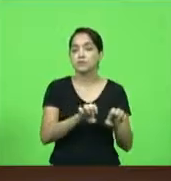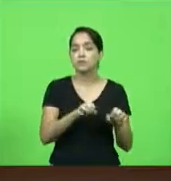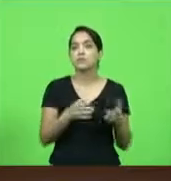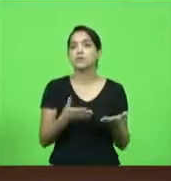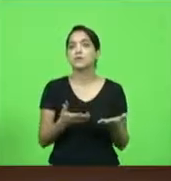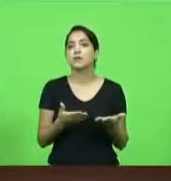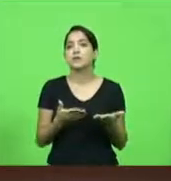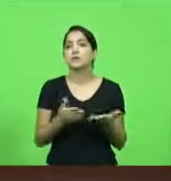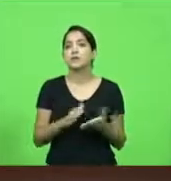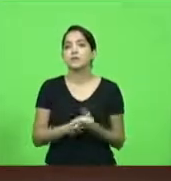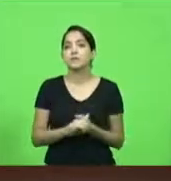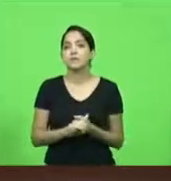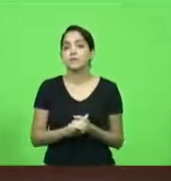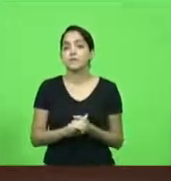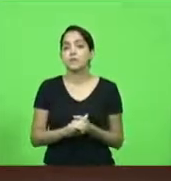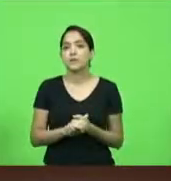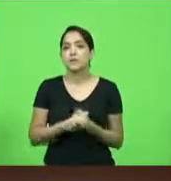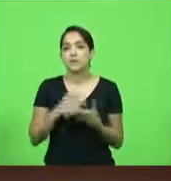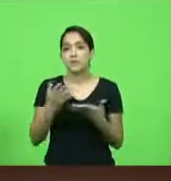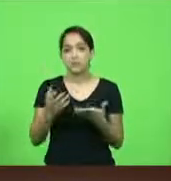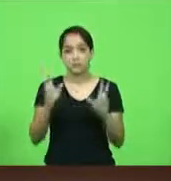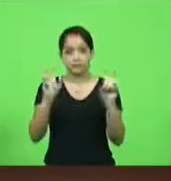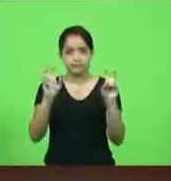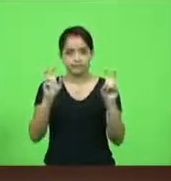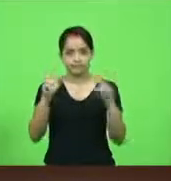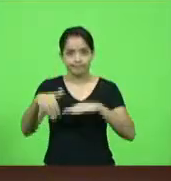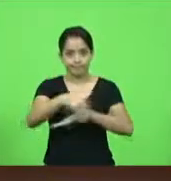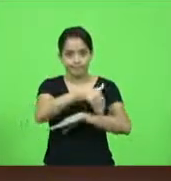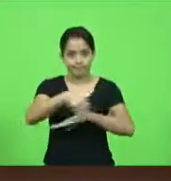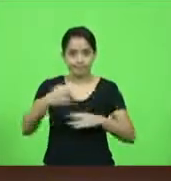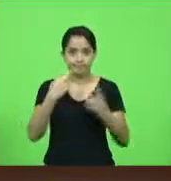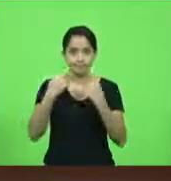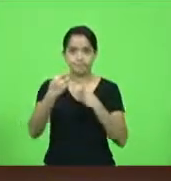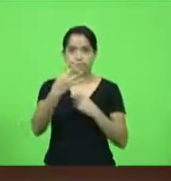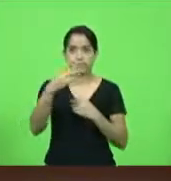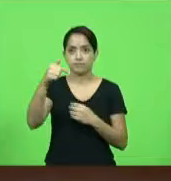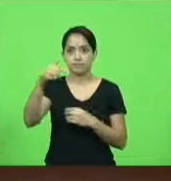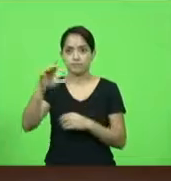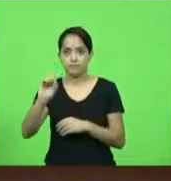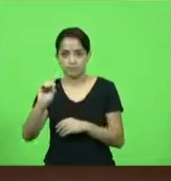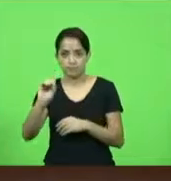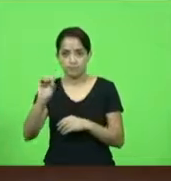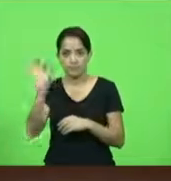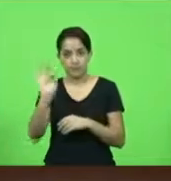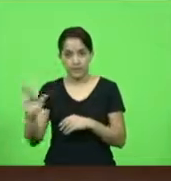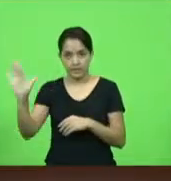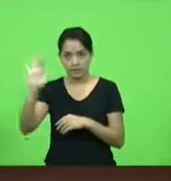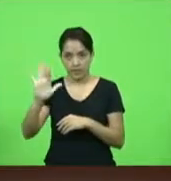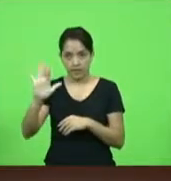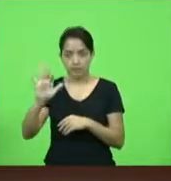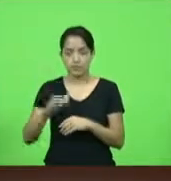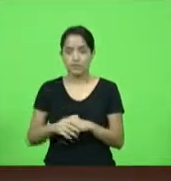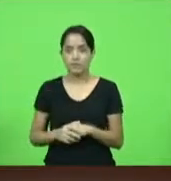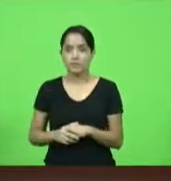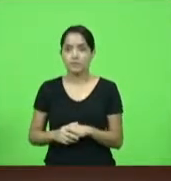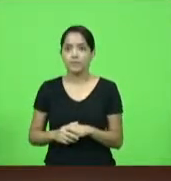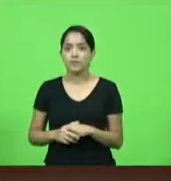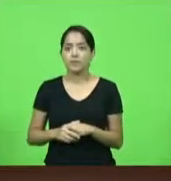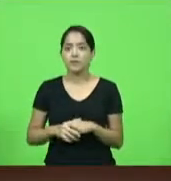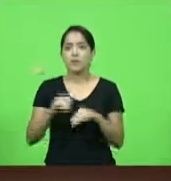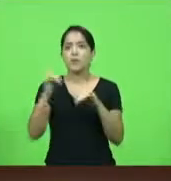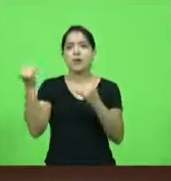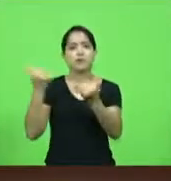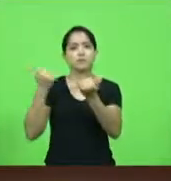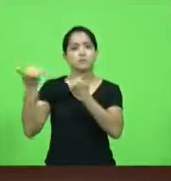e quando foi tratar do assunto da BR-470, que é uma rodovia federal, a notícia que veio é